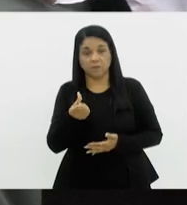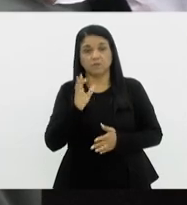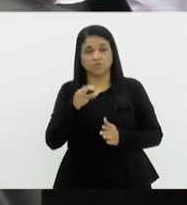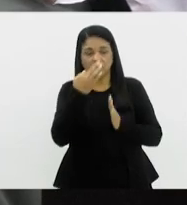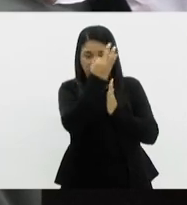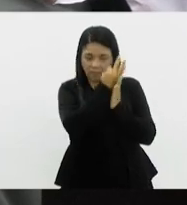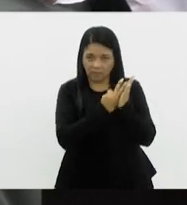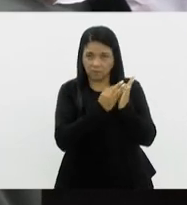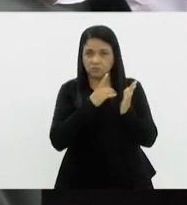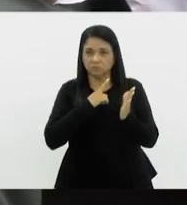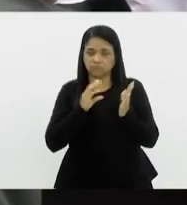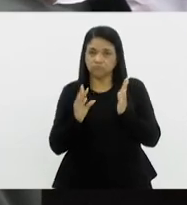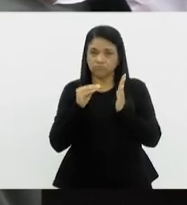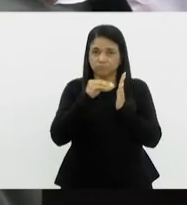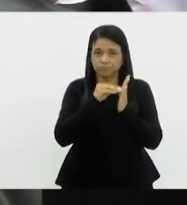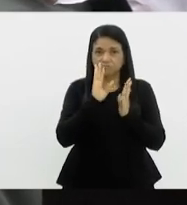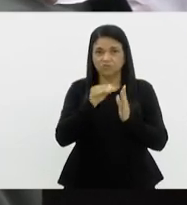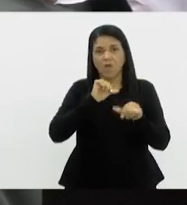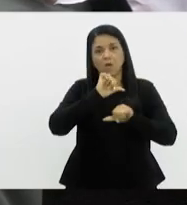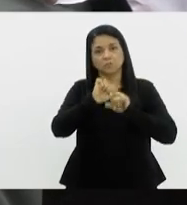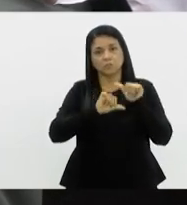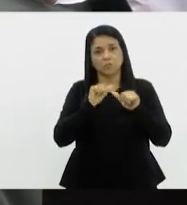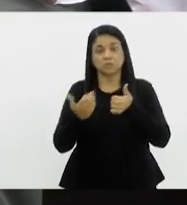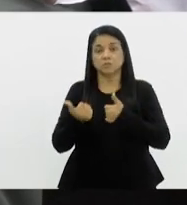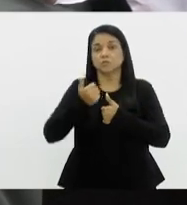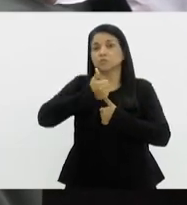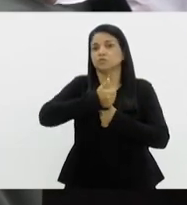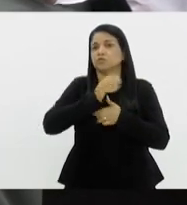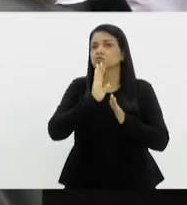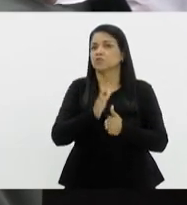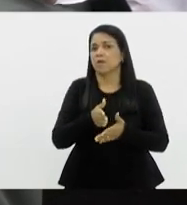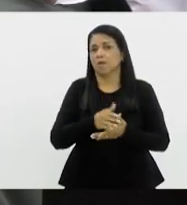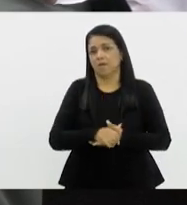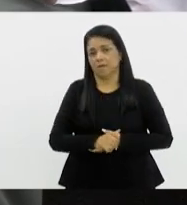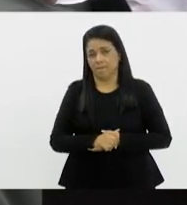foi profundamente alterada e substituída.